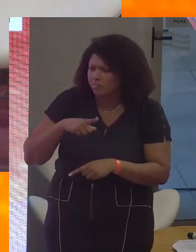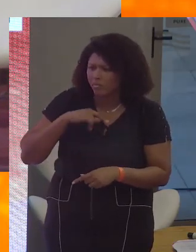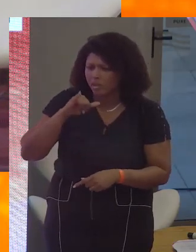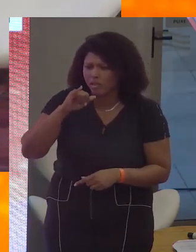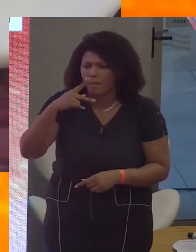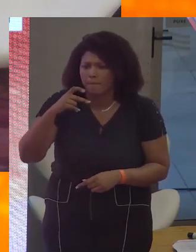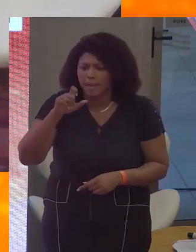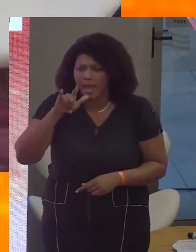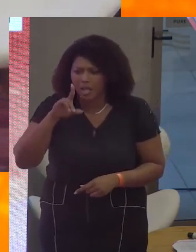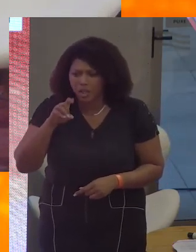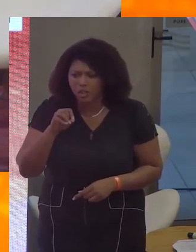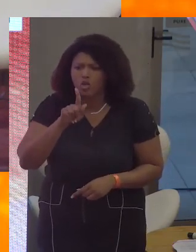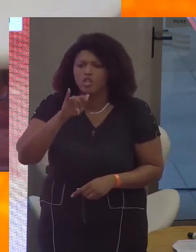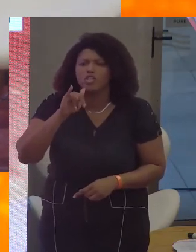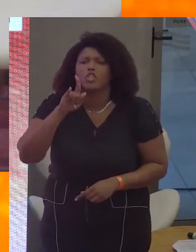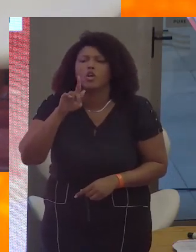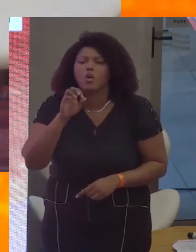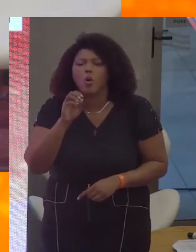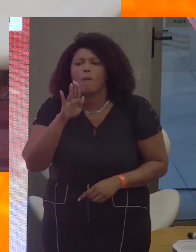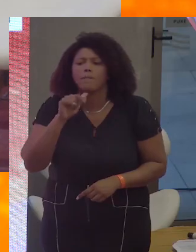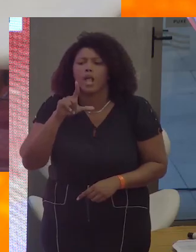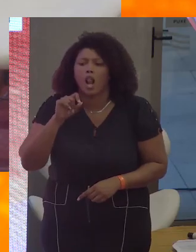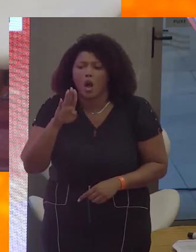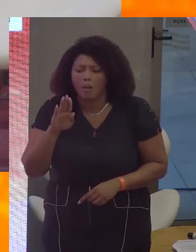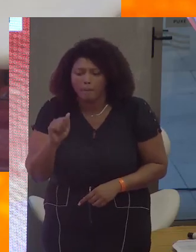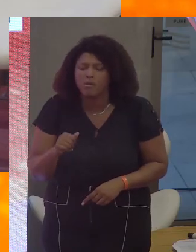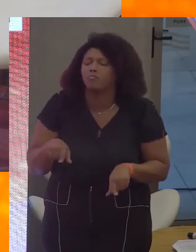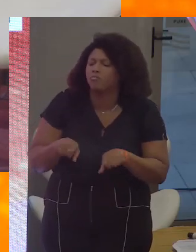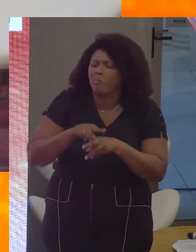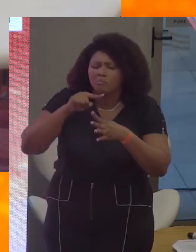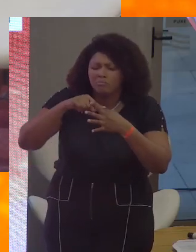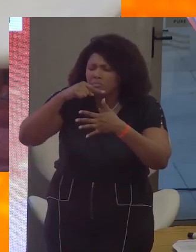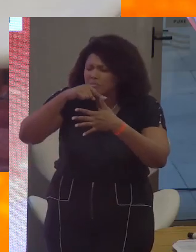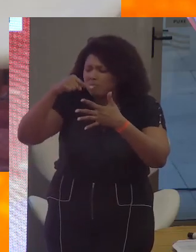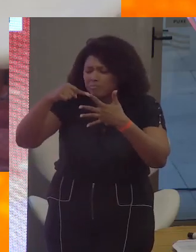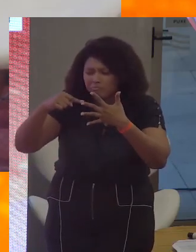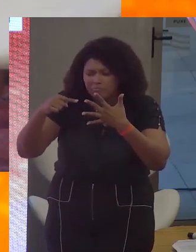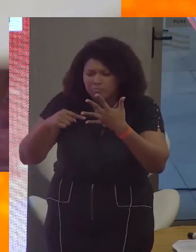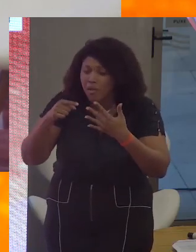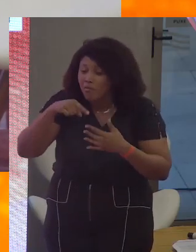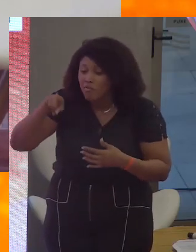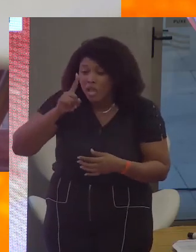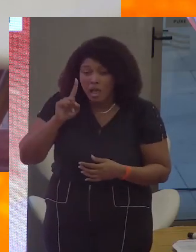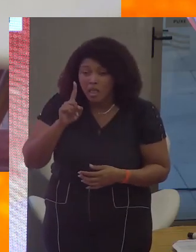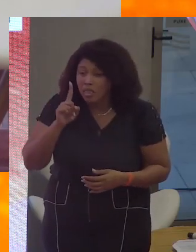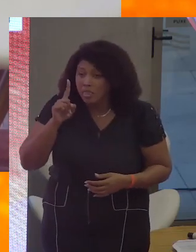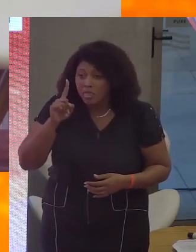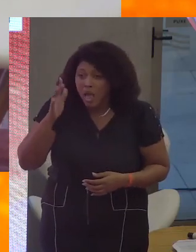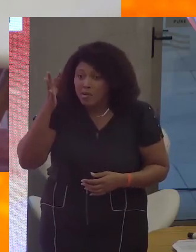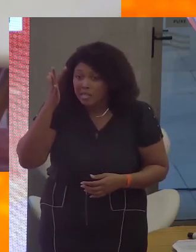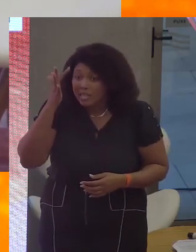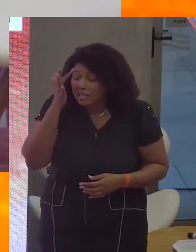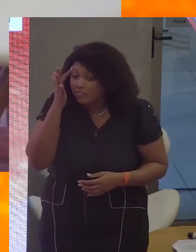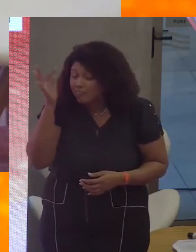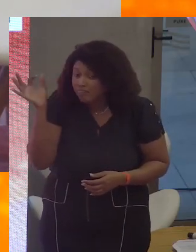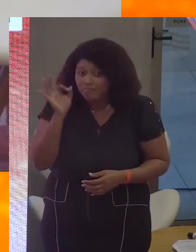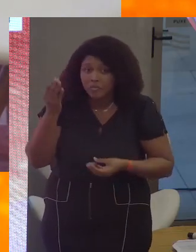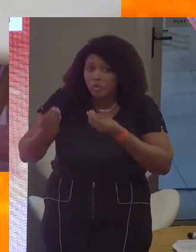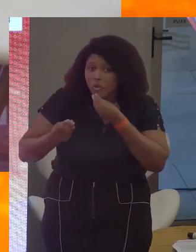hipéricum, ginkgo biloba, equinácea. Vocês não têm ideia da profusão